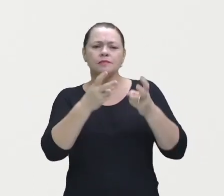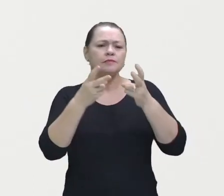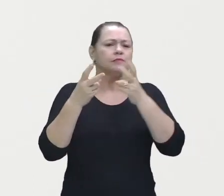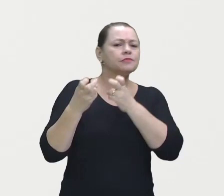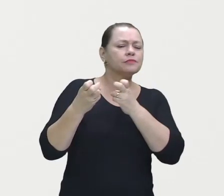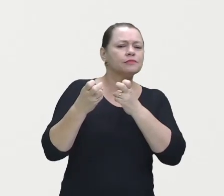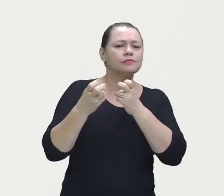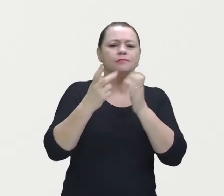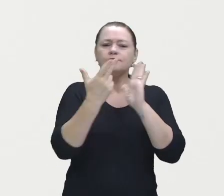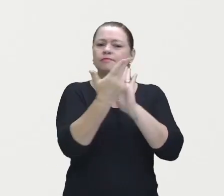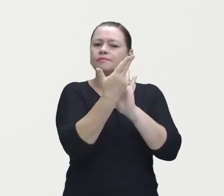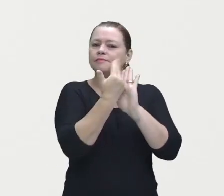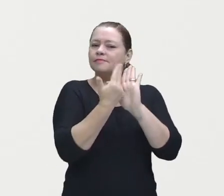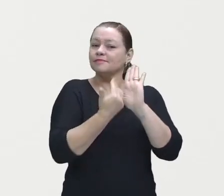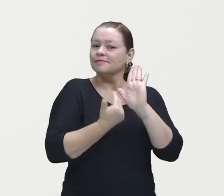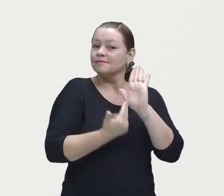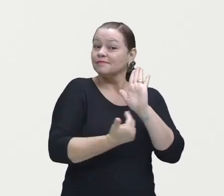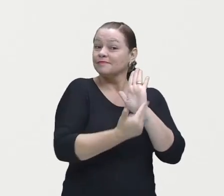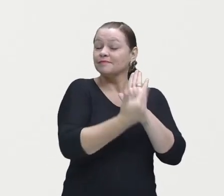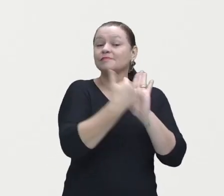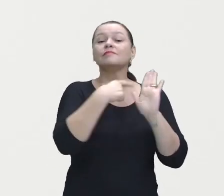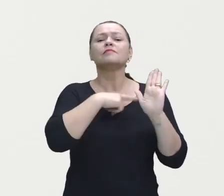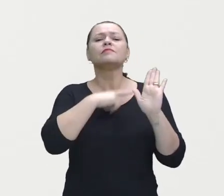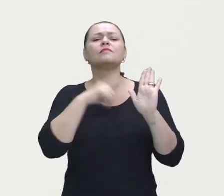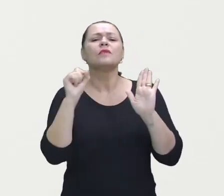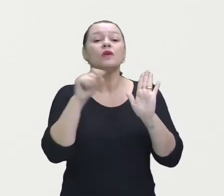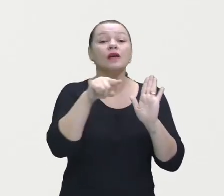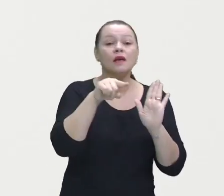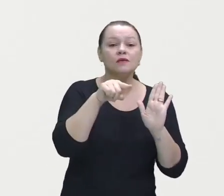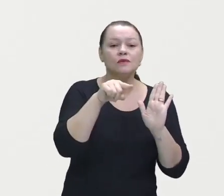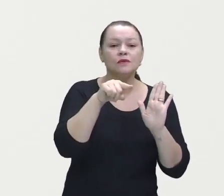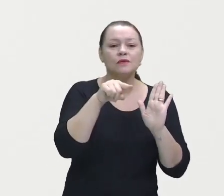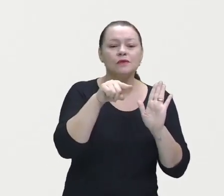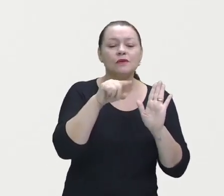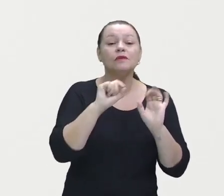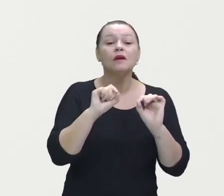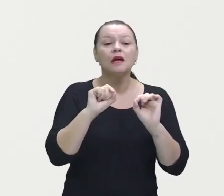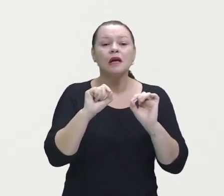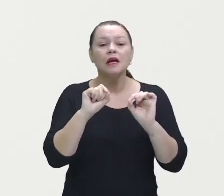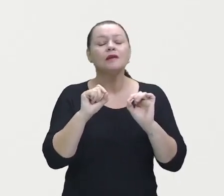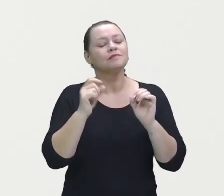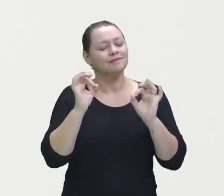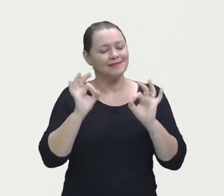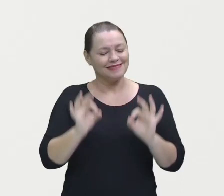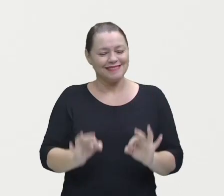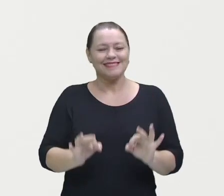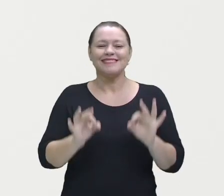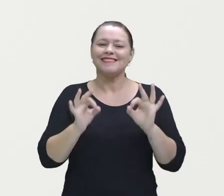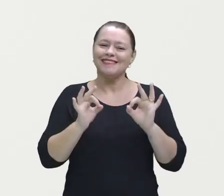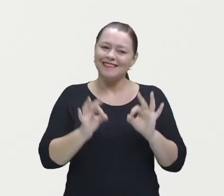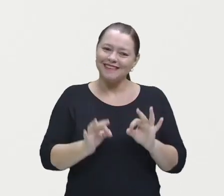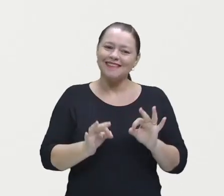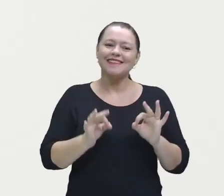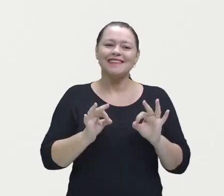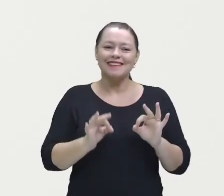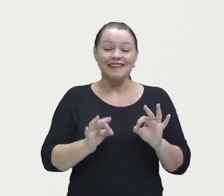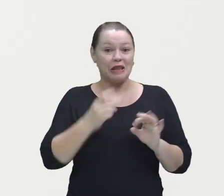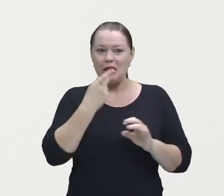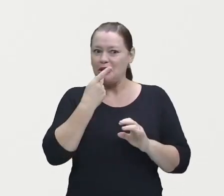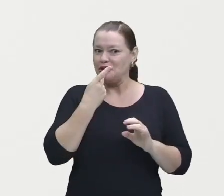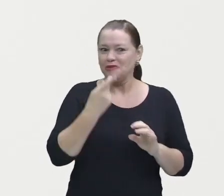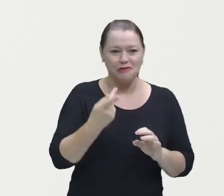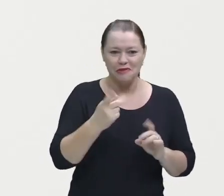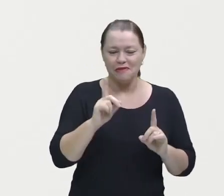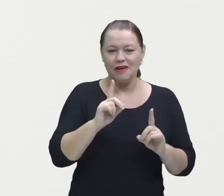Observe a imagem. O que nós temos nessa imagem? Isso mesmo. Não vou falar porque você